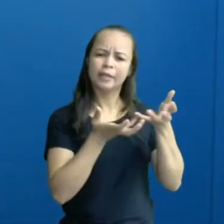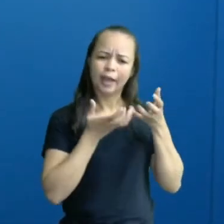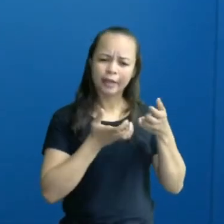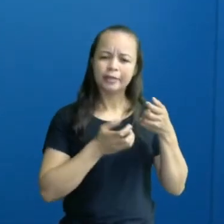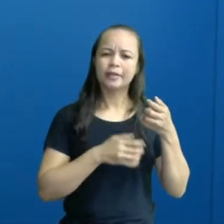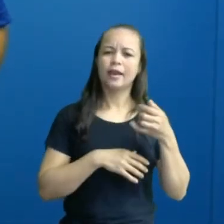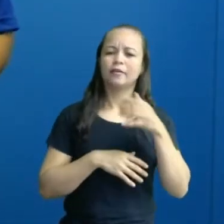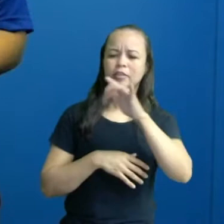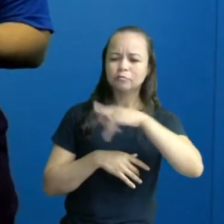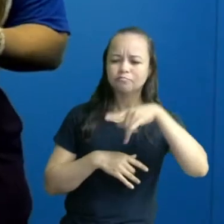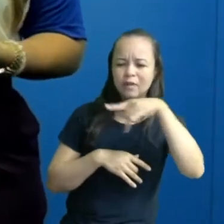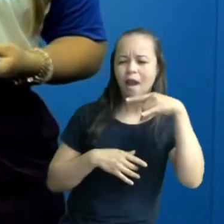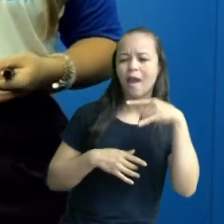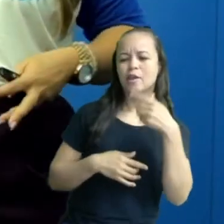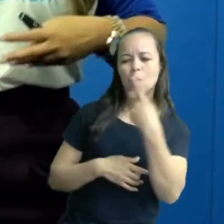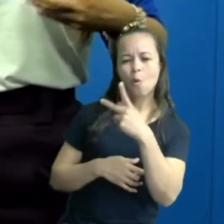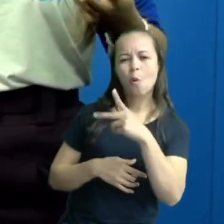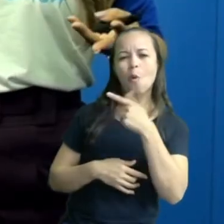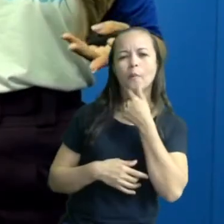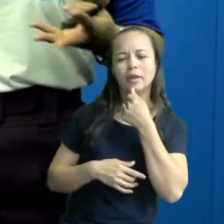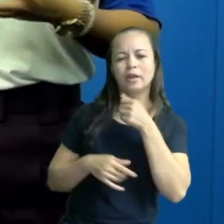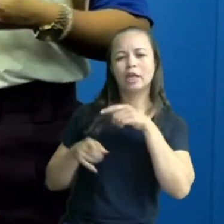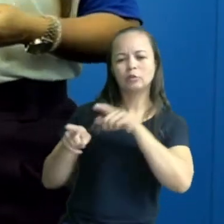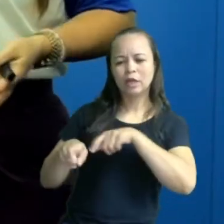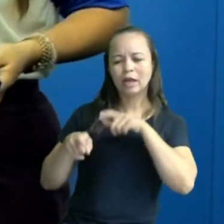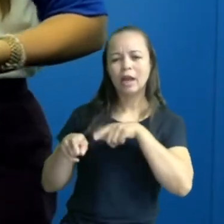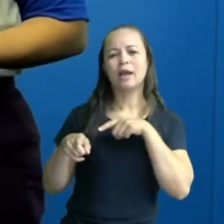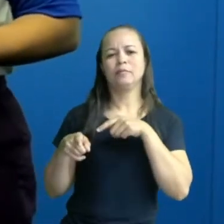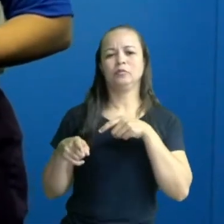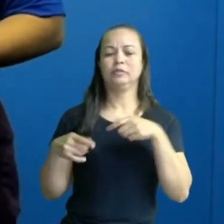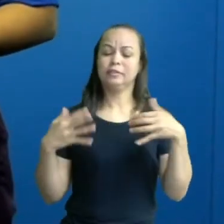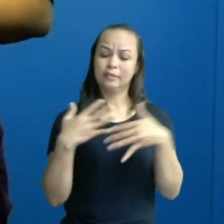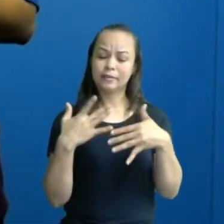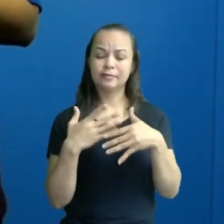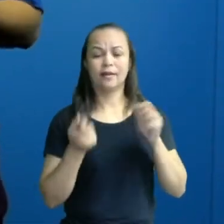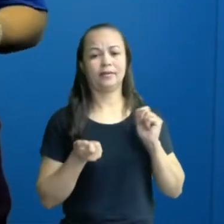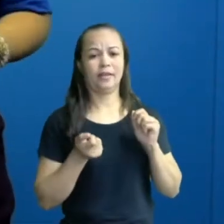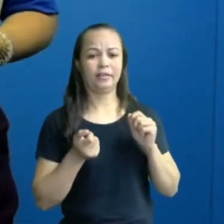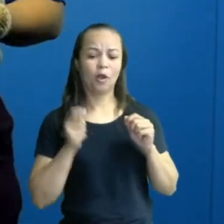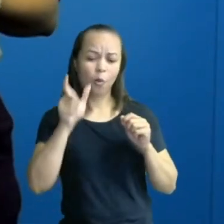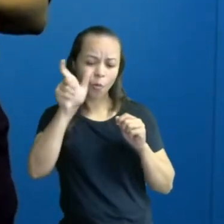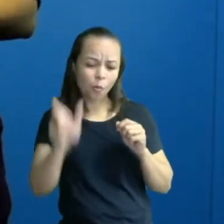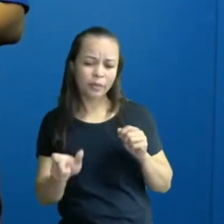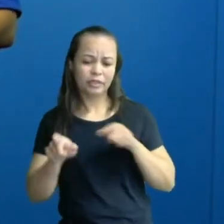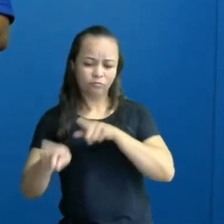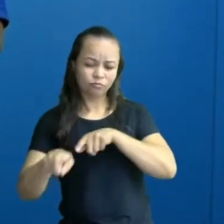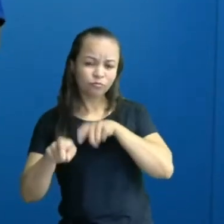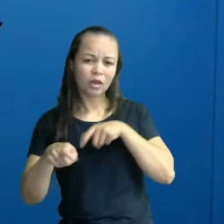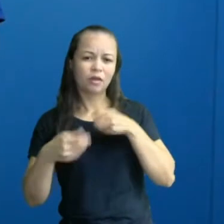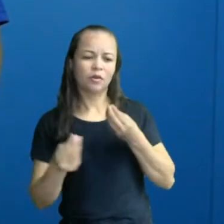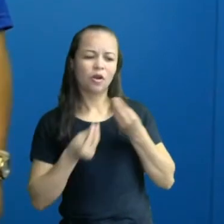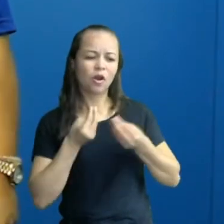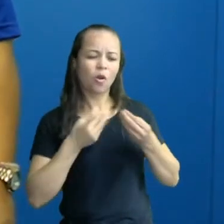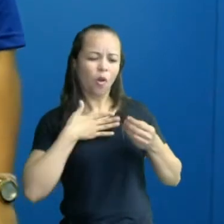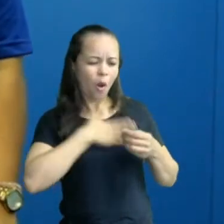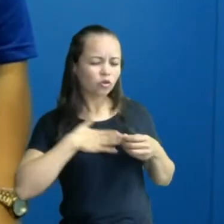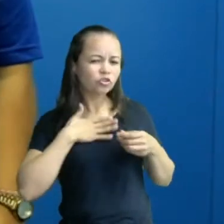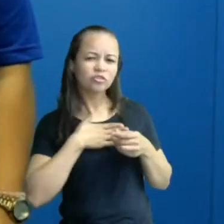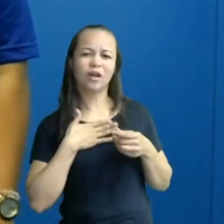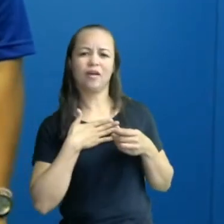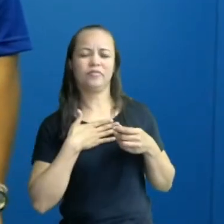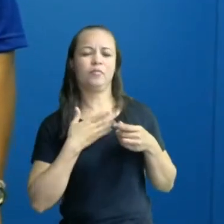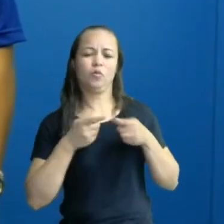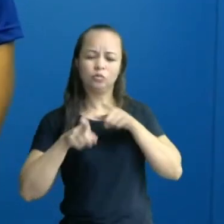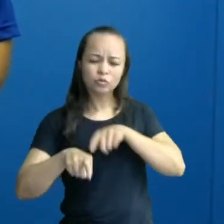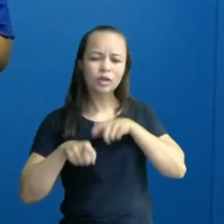tinham na cidade. Mas o menino do campo gostava tanto das coisas que ele fazia no campo, se identificava tanto com a forma que ele vivia lá, que ele disse que não queria